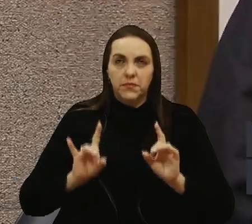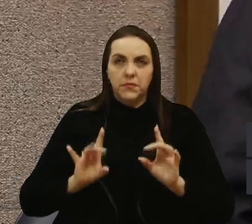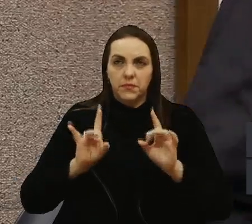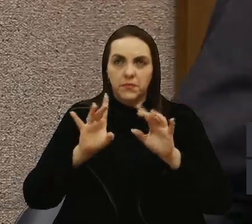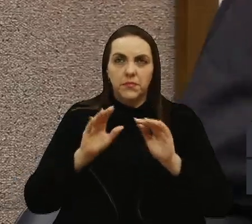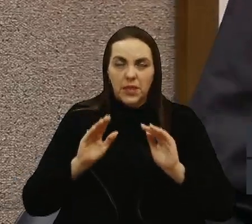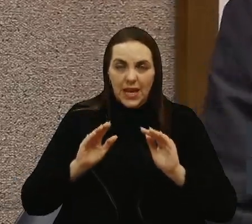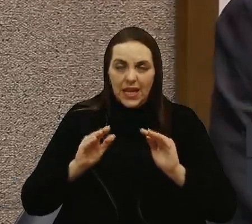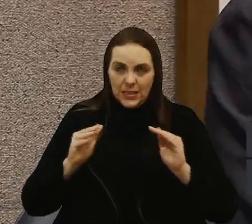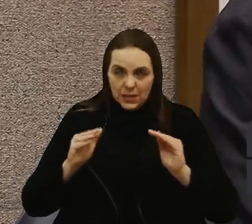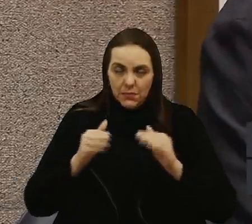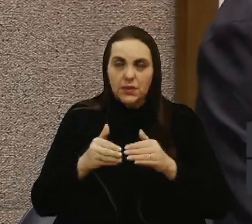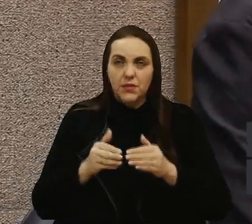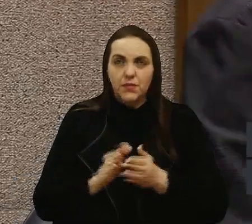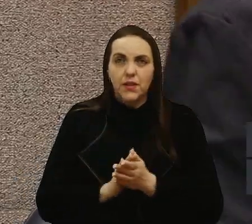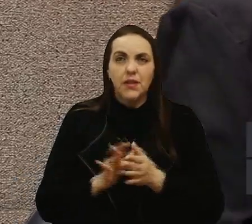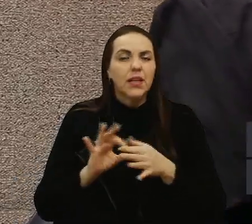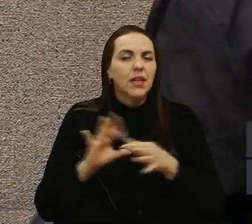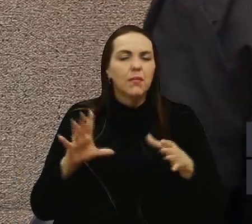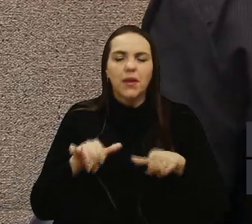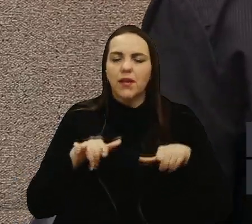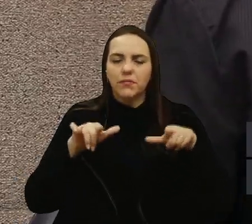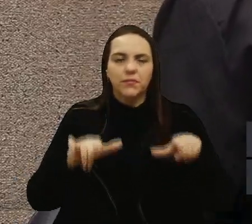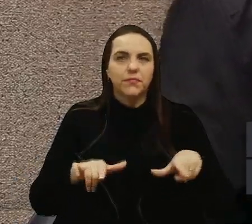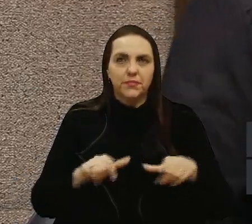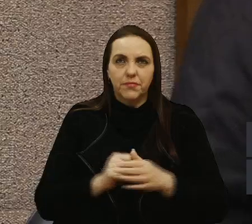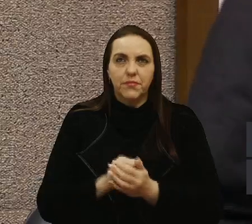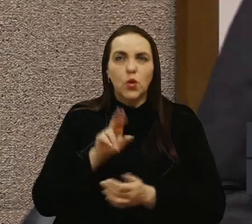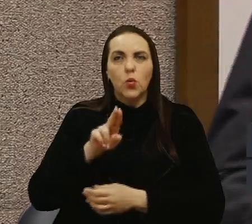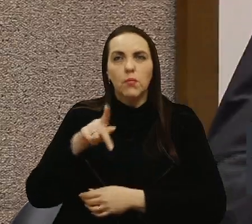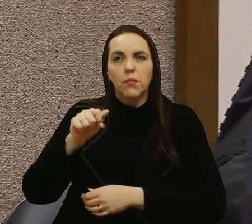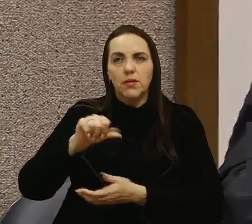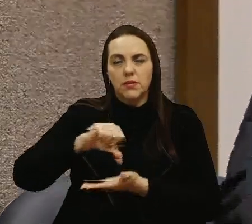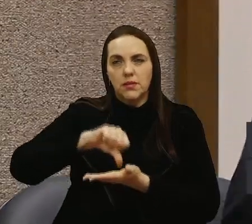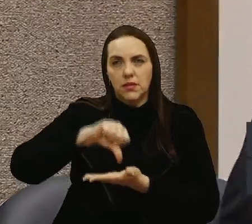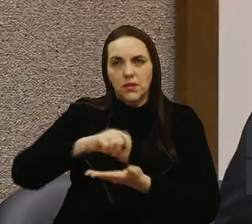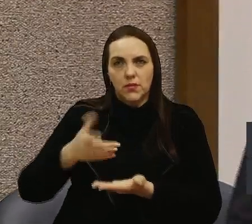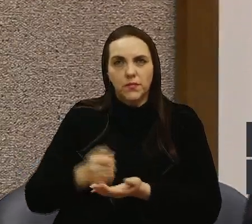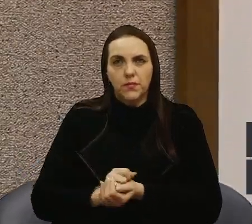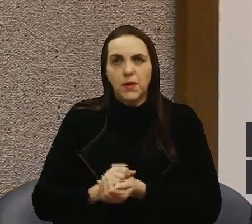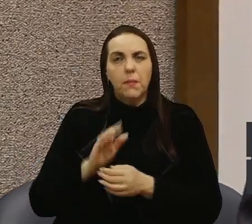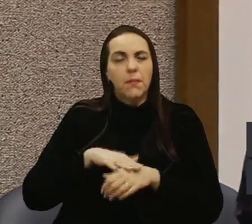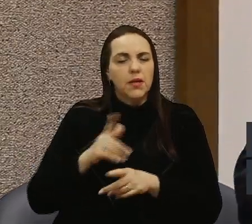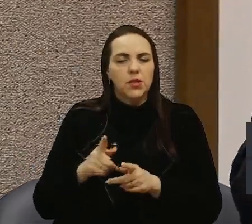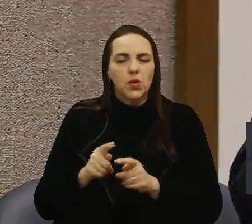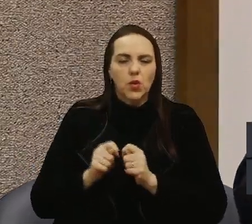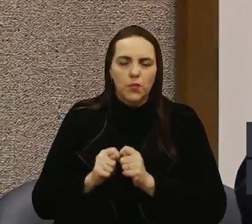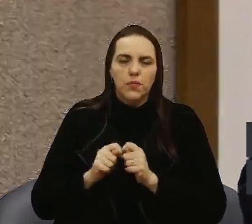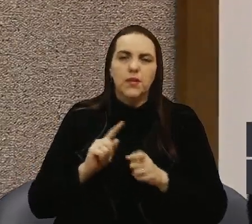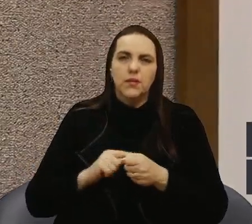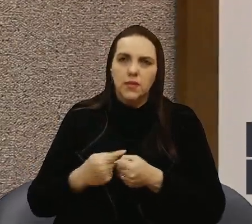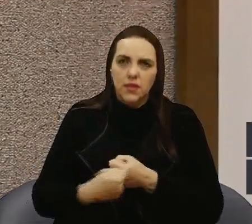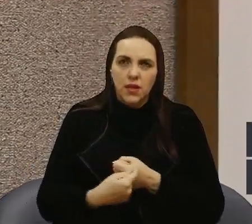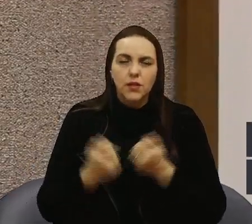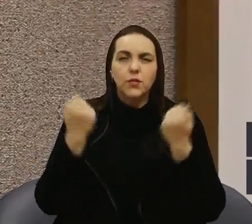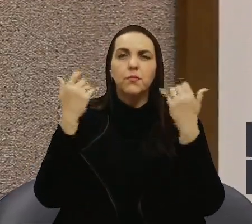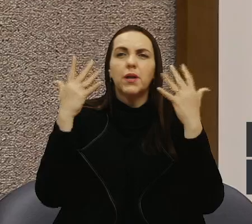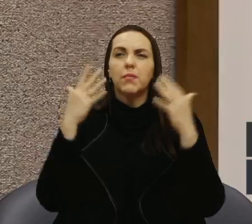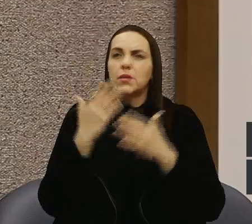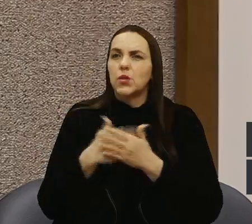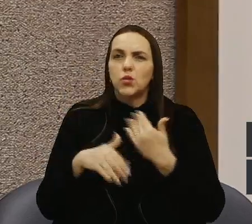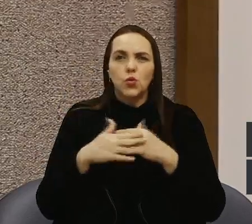específica, liberaram o alvará e o habites da UPA Central. Então, mais economia para o município, parabéns a todos os